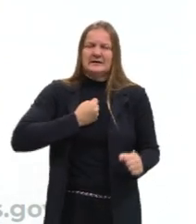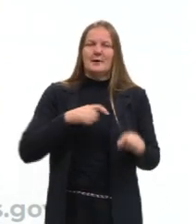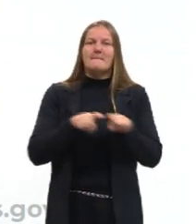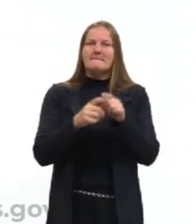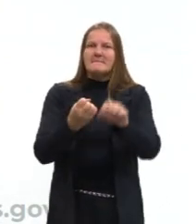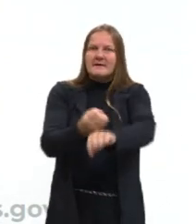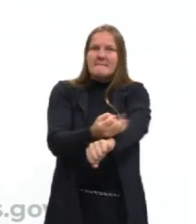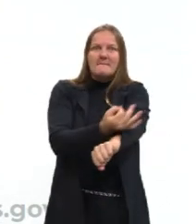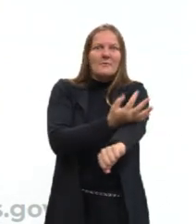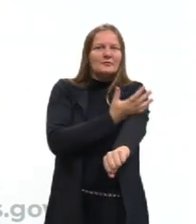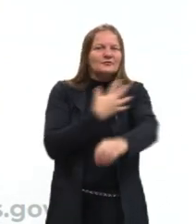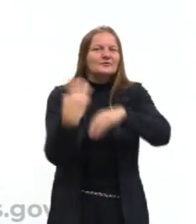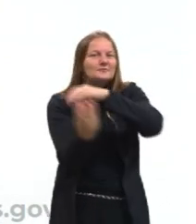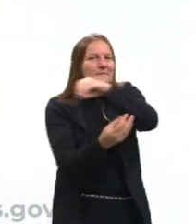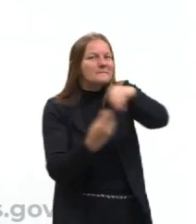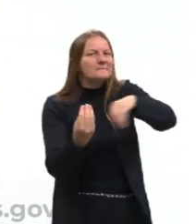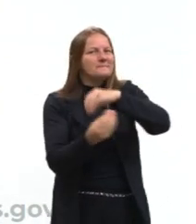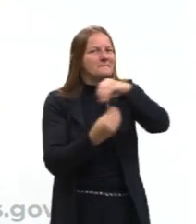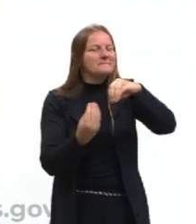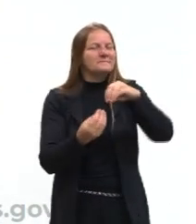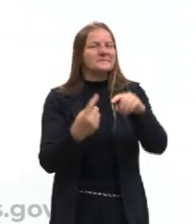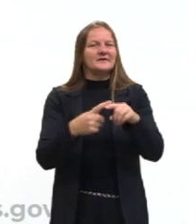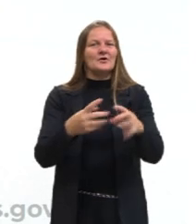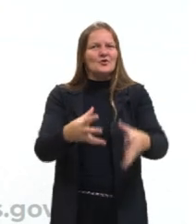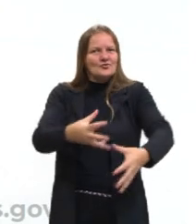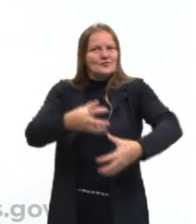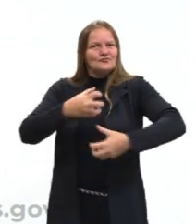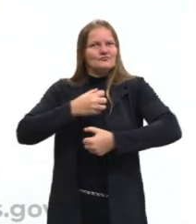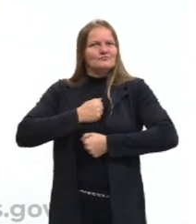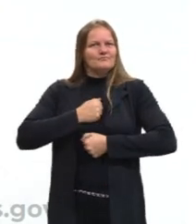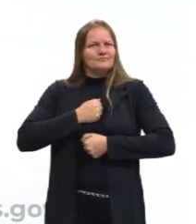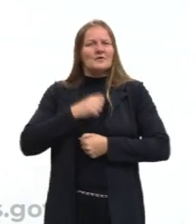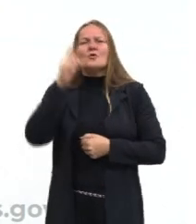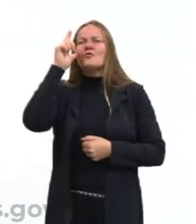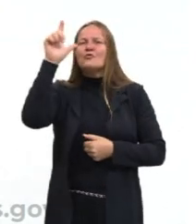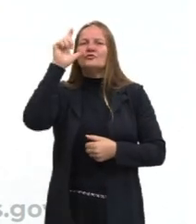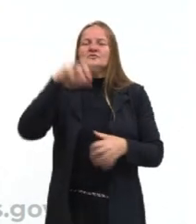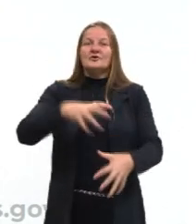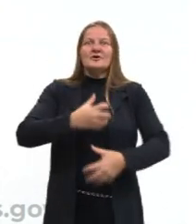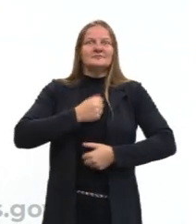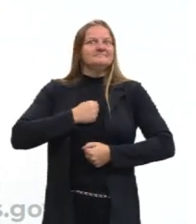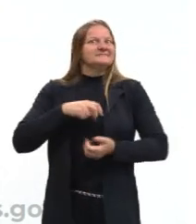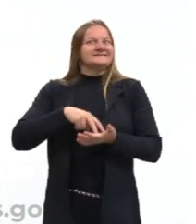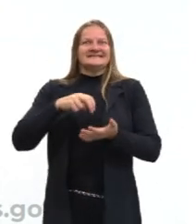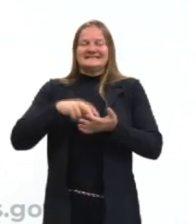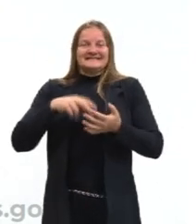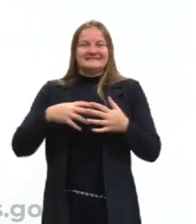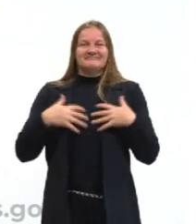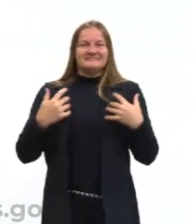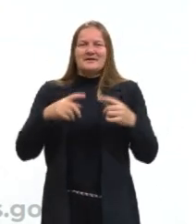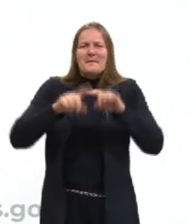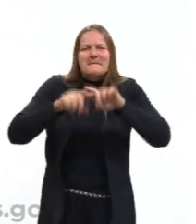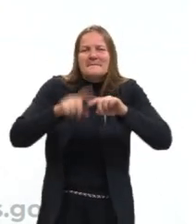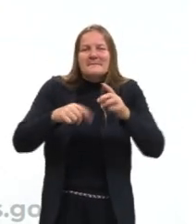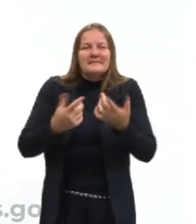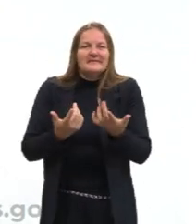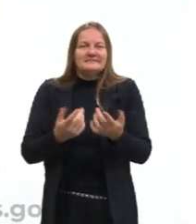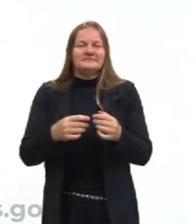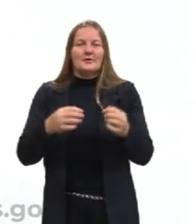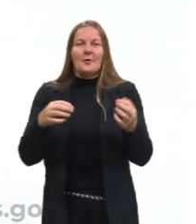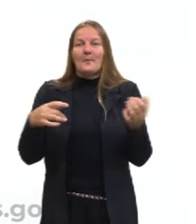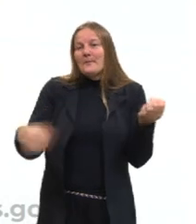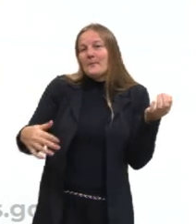que entram as emoções quando nós adquirimos o algo nós podemos adquirir um tênis por exemplo um instrumento musical